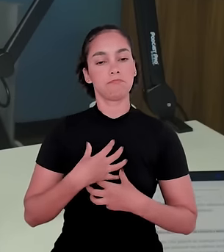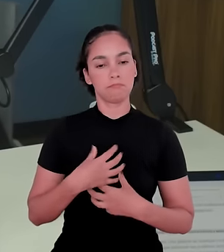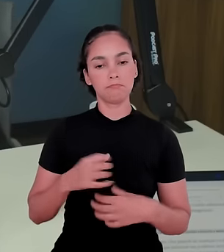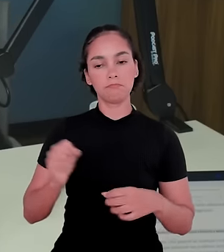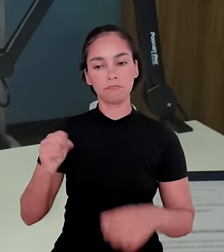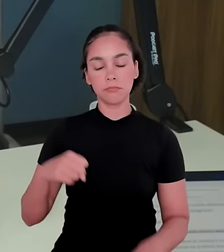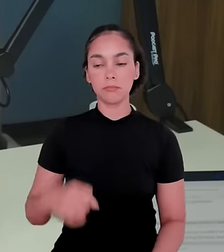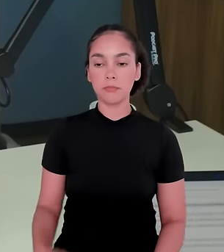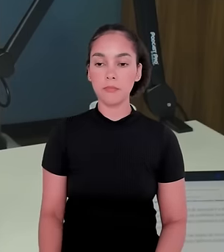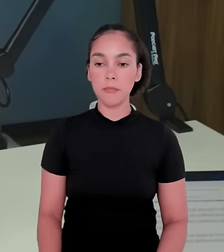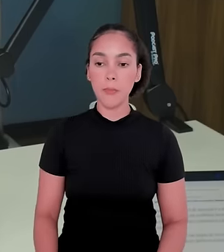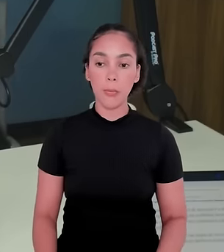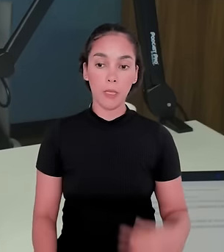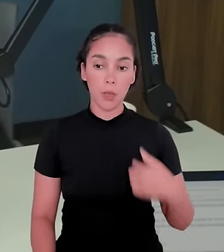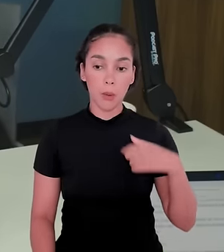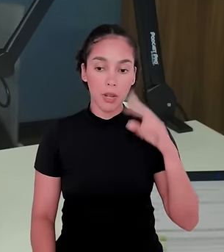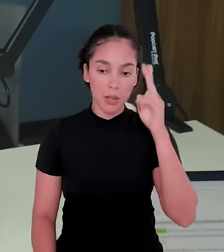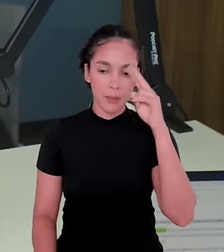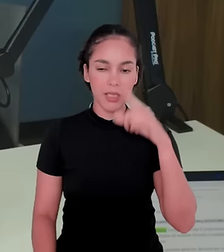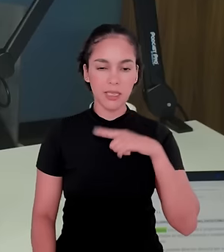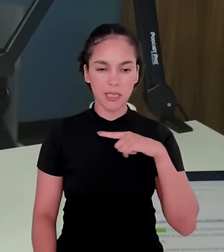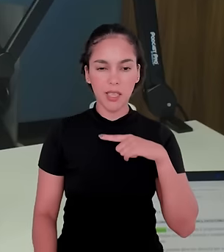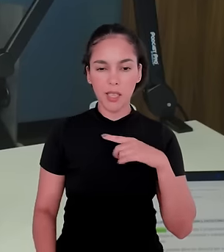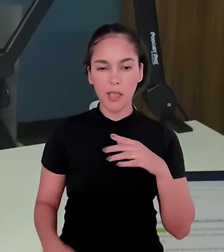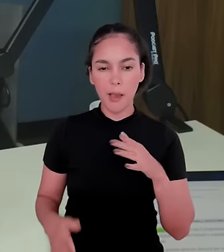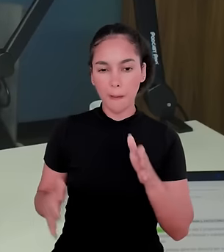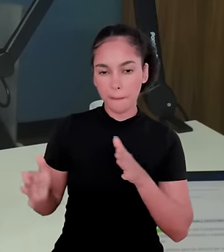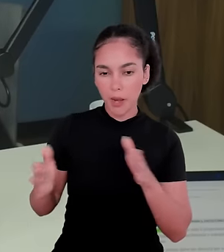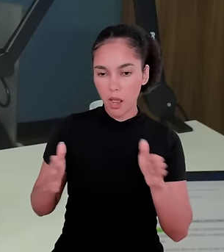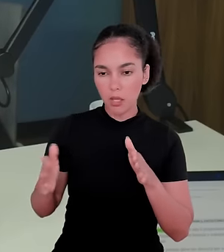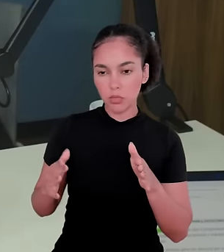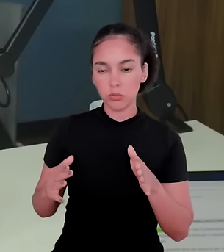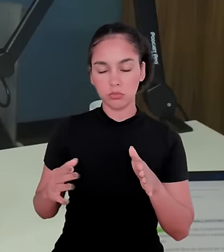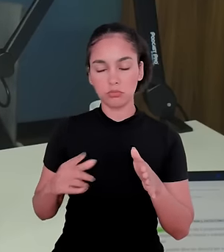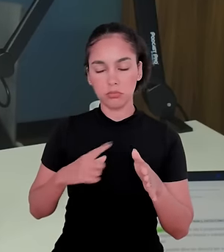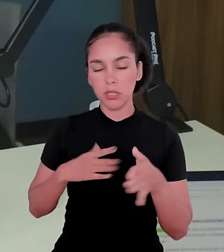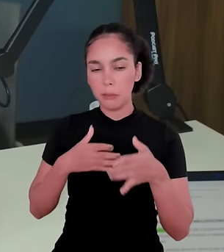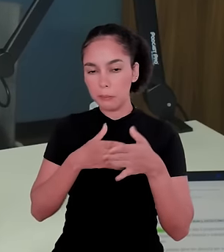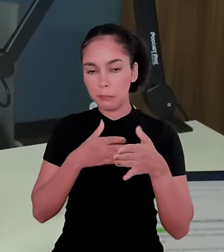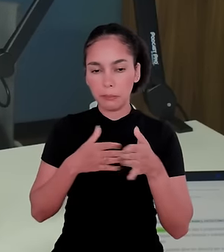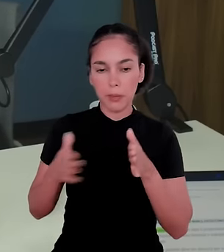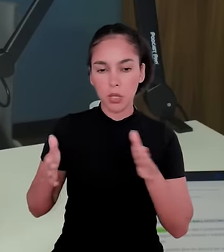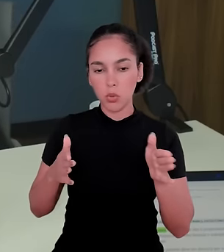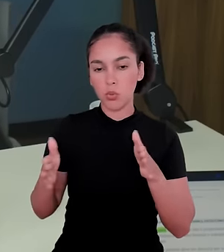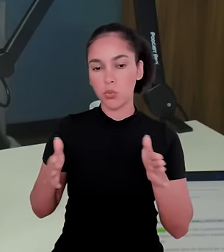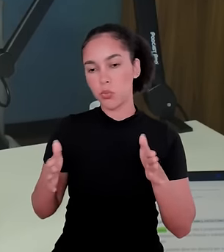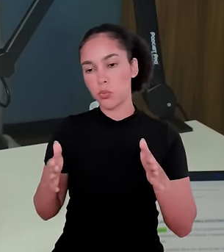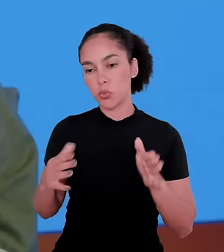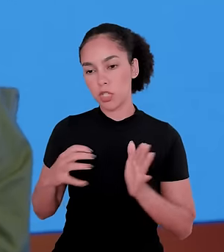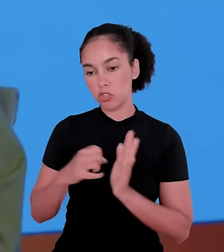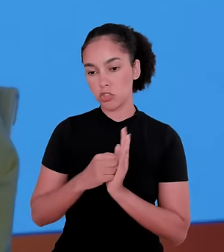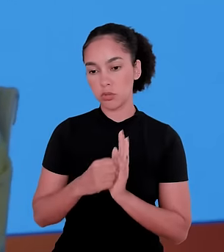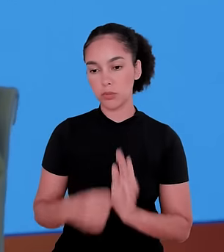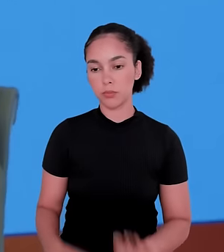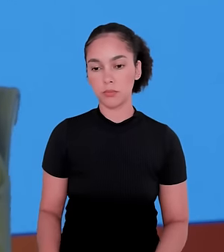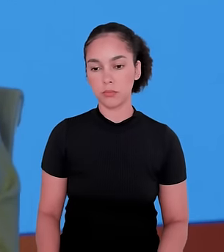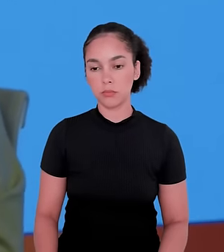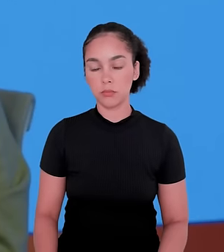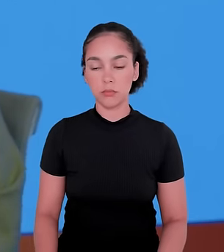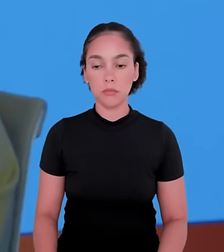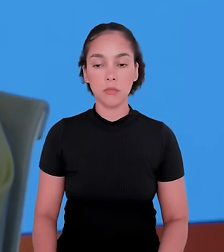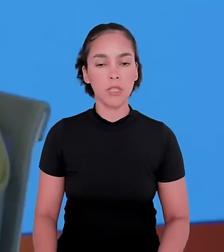e e a o INPI tem prazo sim tem tem etapas de de prazo processo de registro dele de